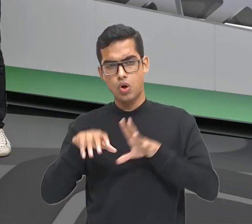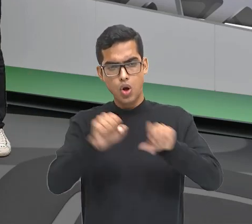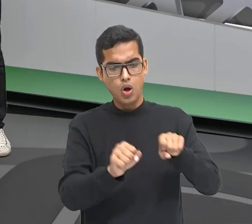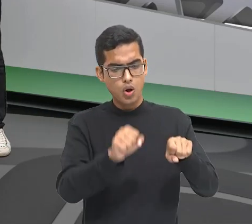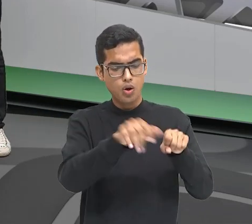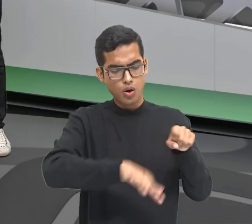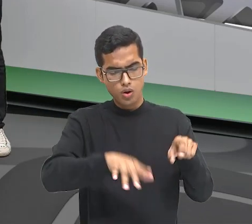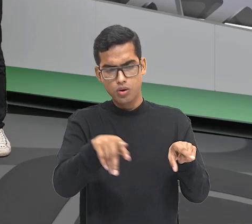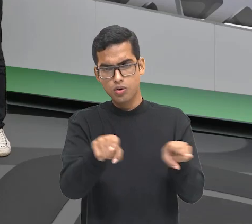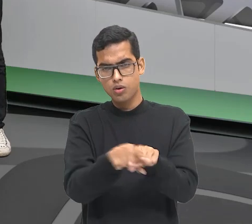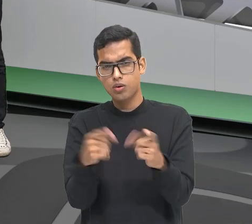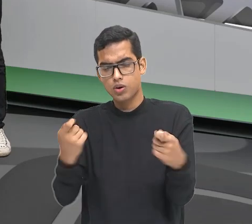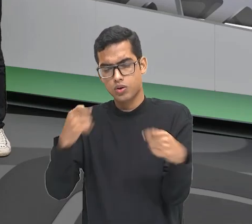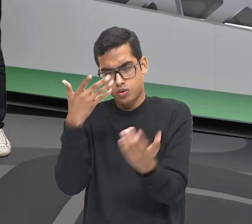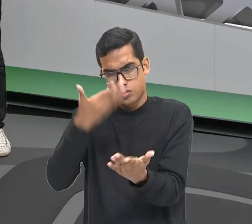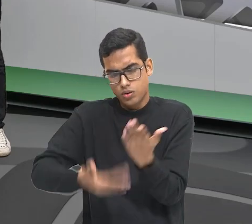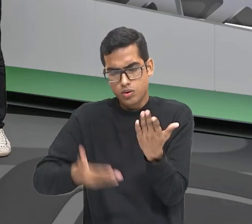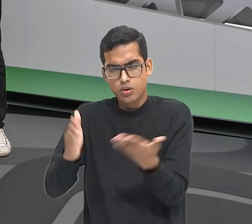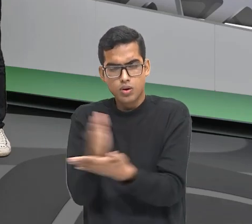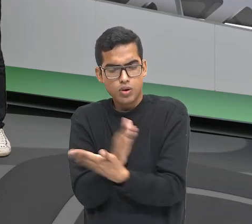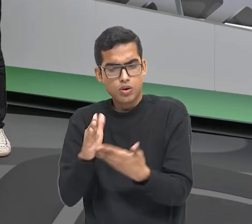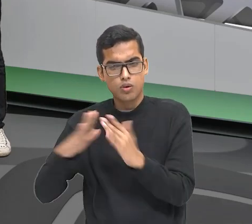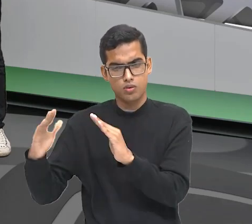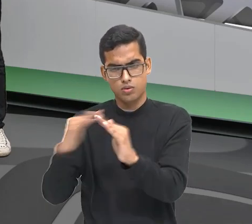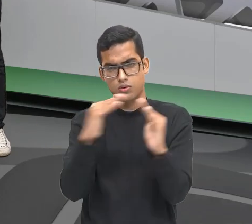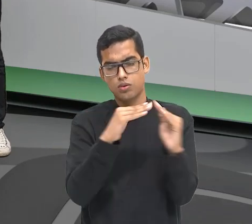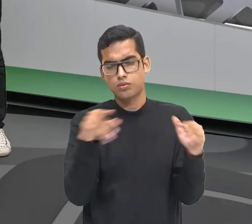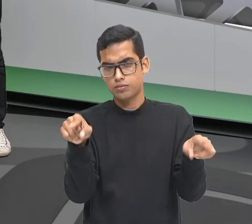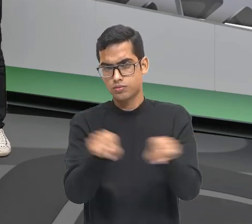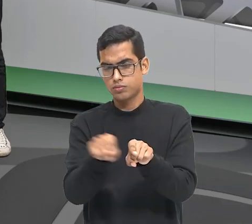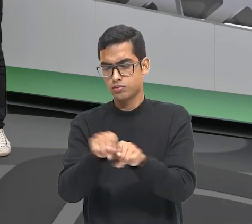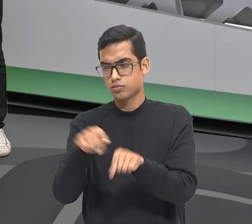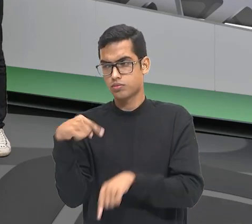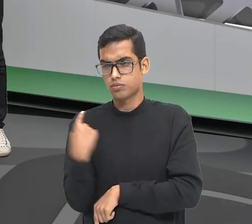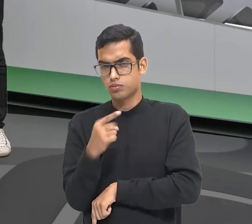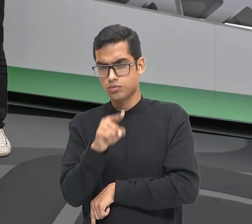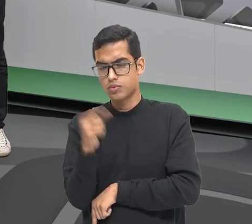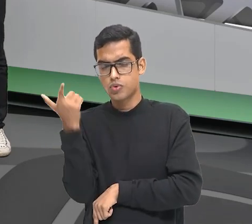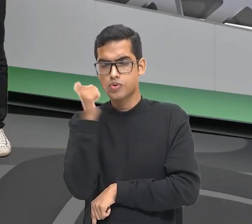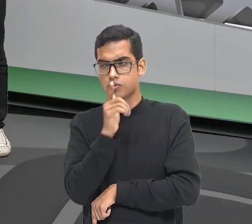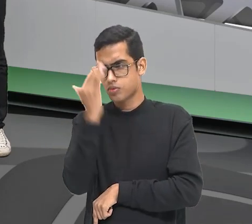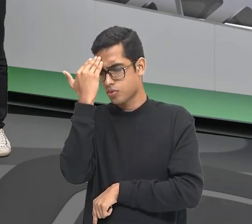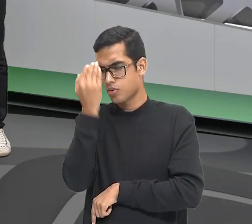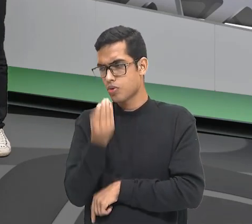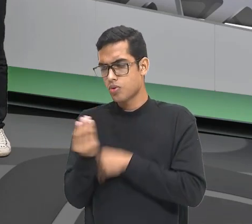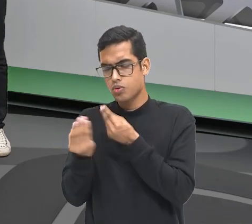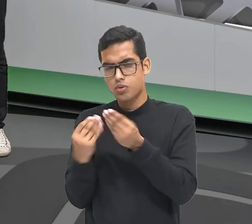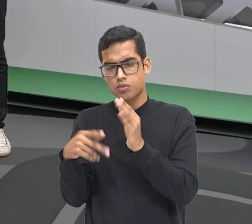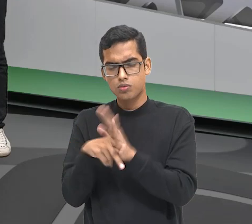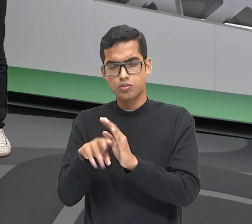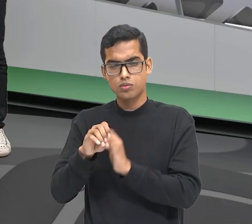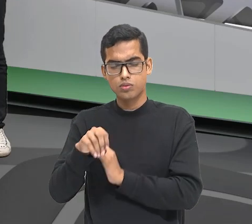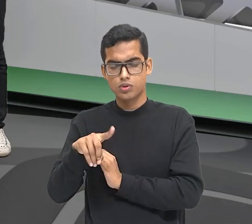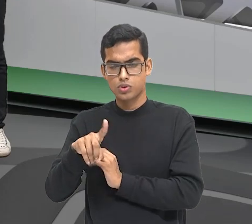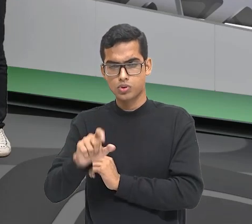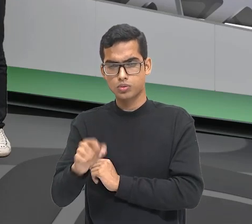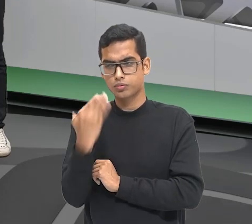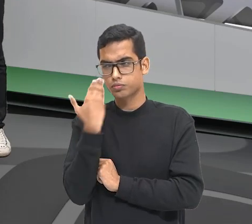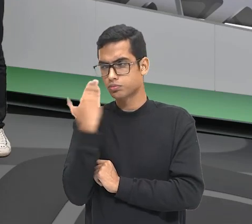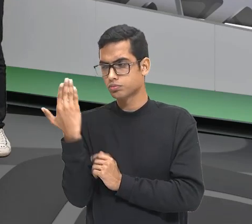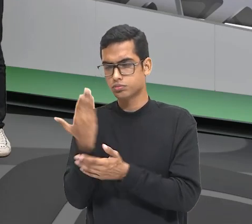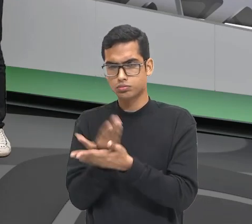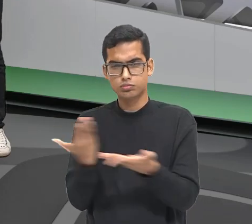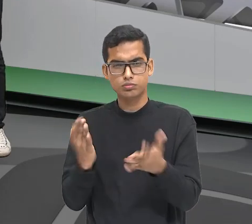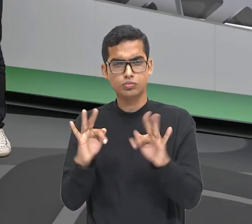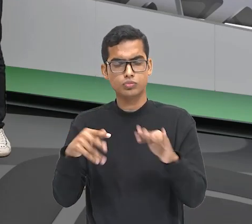determinada região e pôde perder ali, né, algumas casas, por exemplo. Só para a gente ter esse exemplo ali de ondas, certo? Então